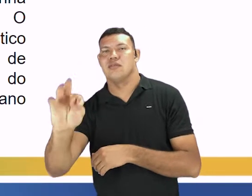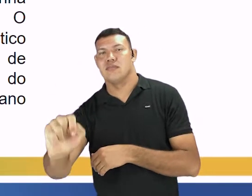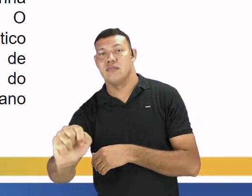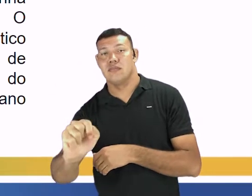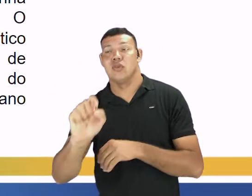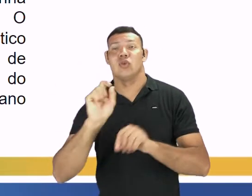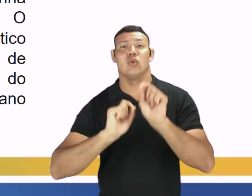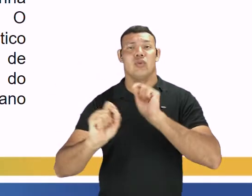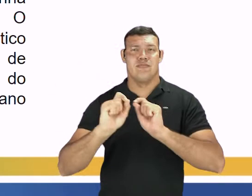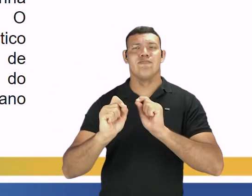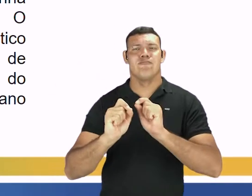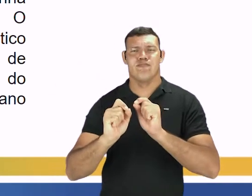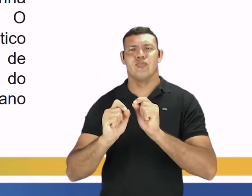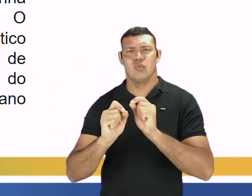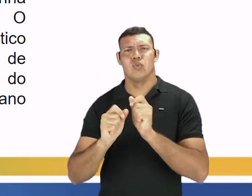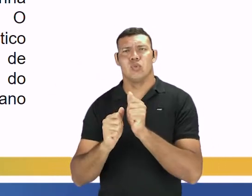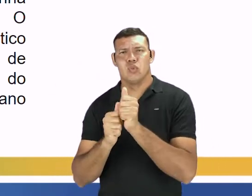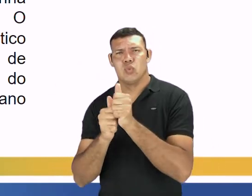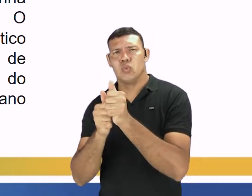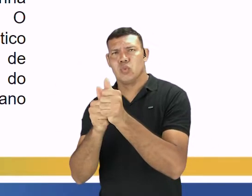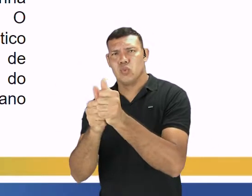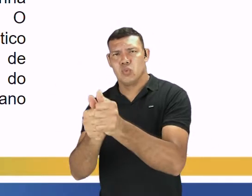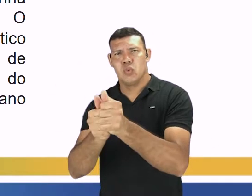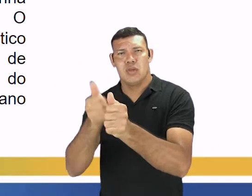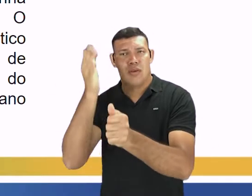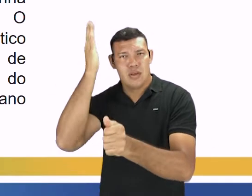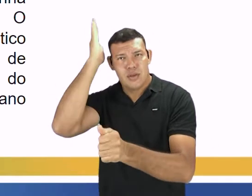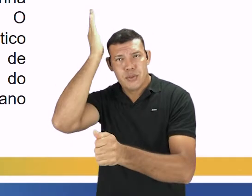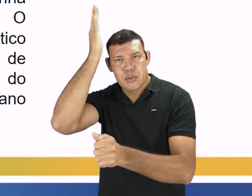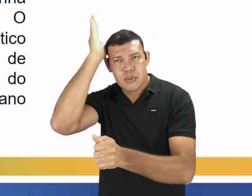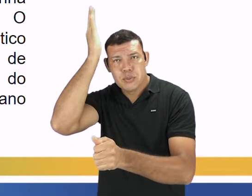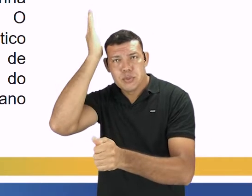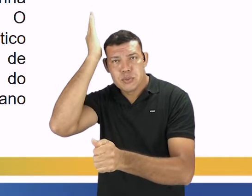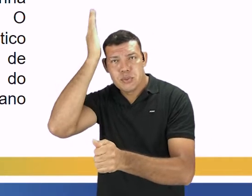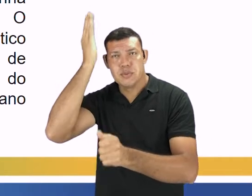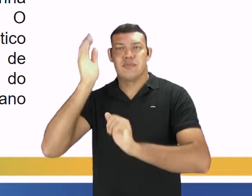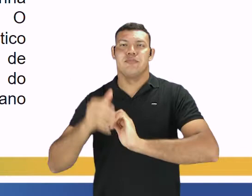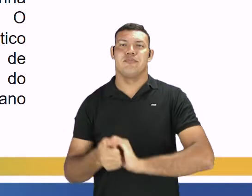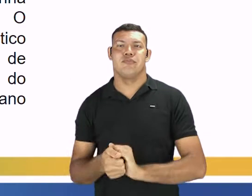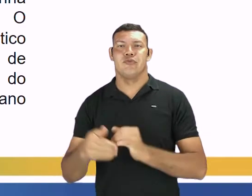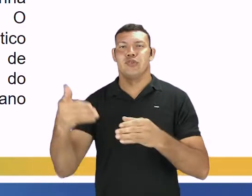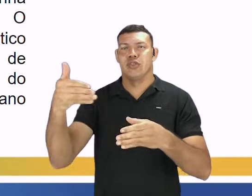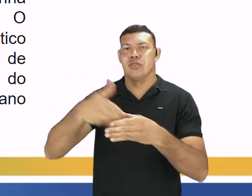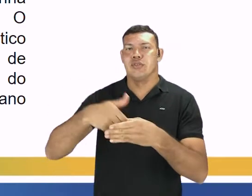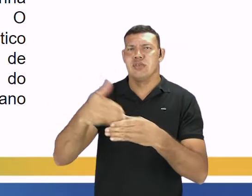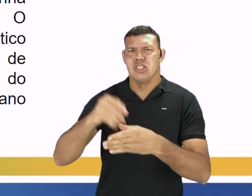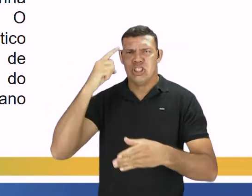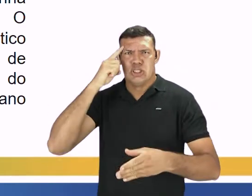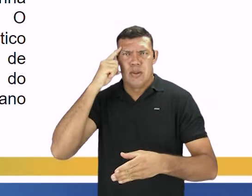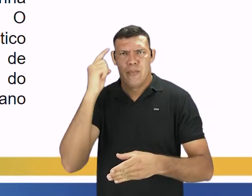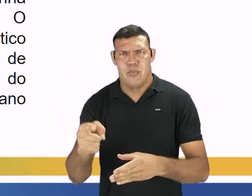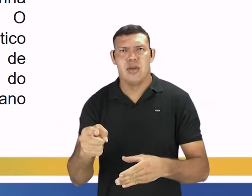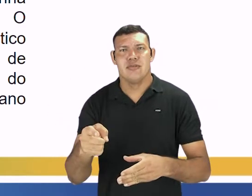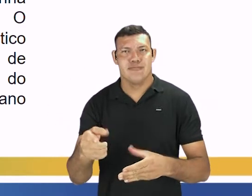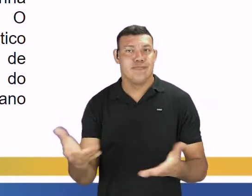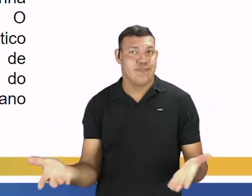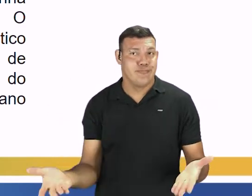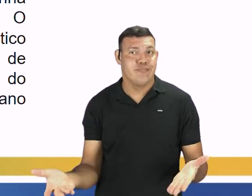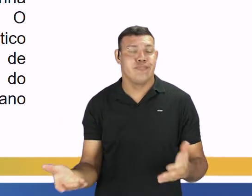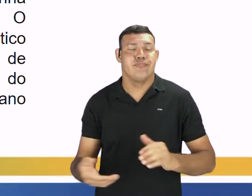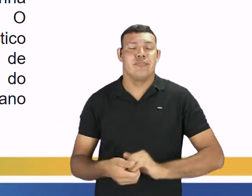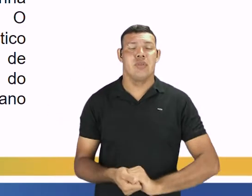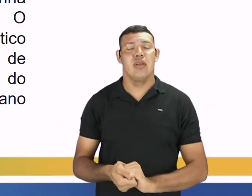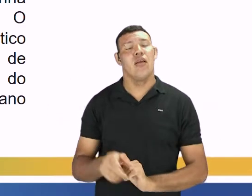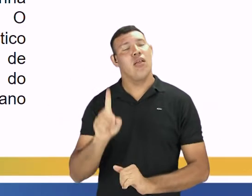sendo conduzida, né, ela tem aí as orelhas de burro, para votar aí na pessoa que estão mandando que ela vote. Então, o voto